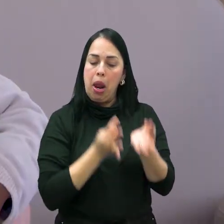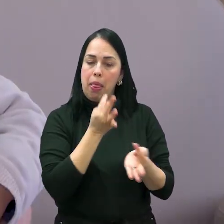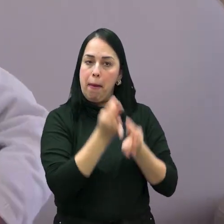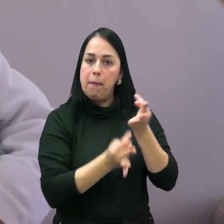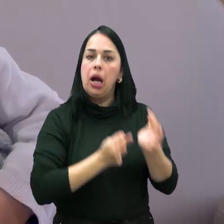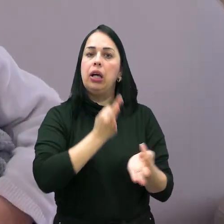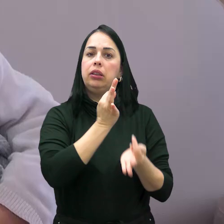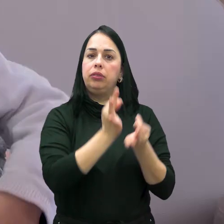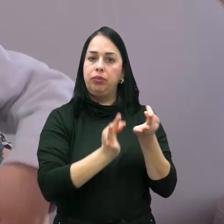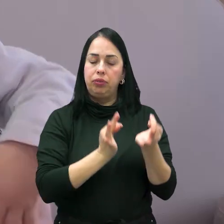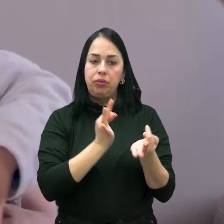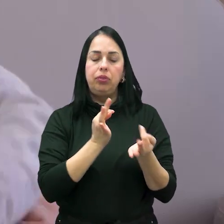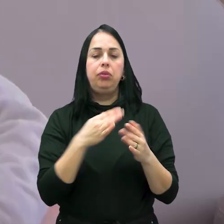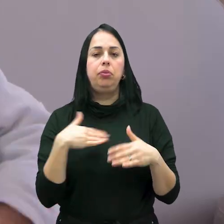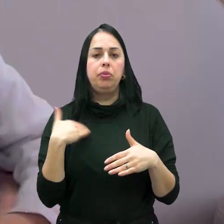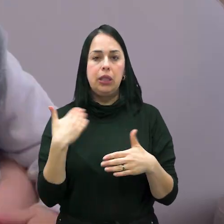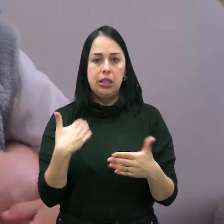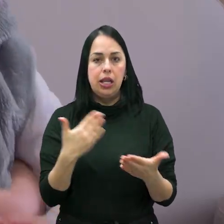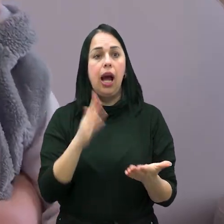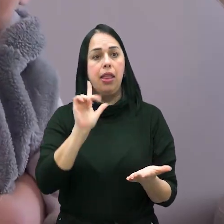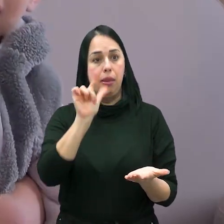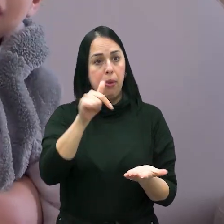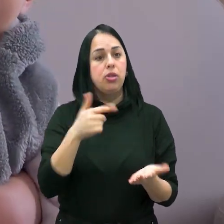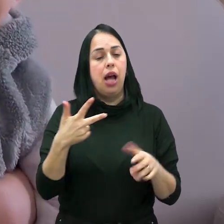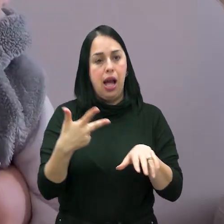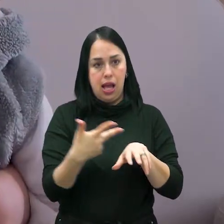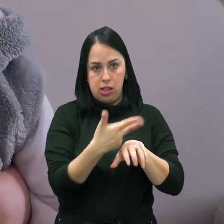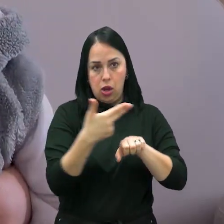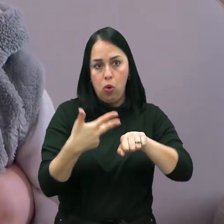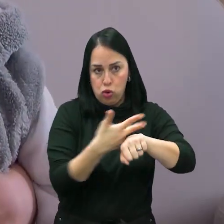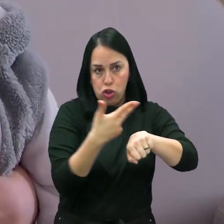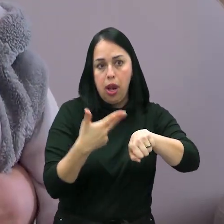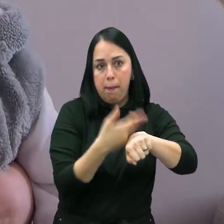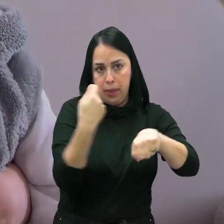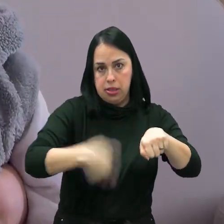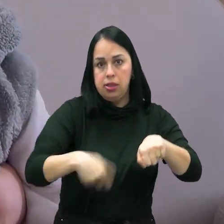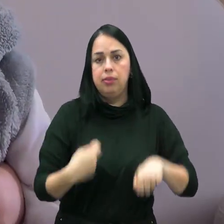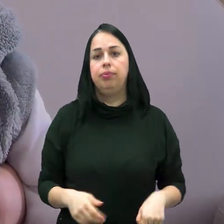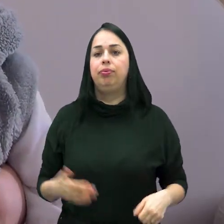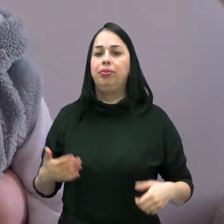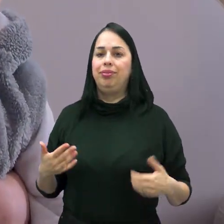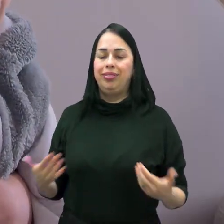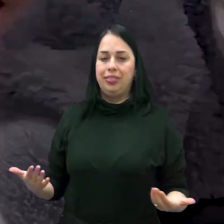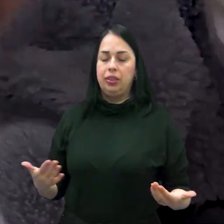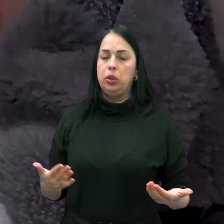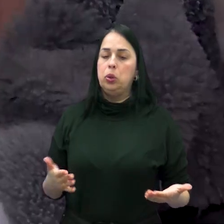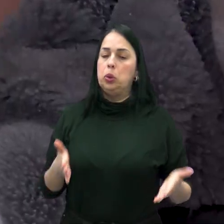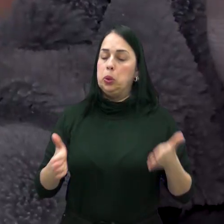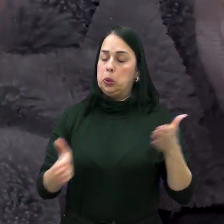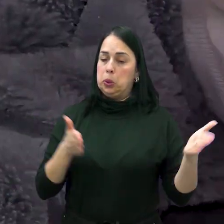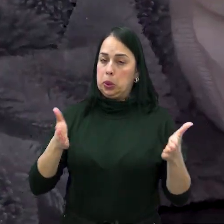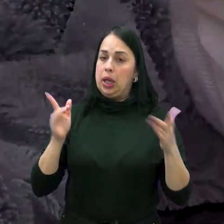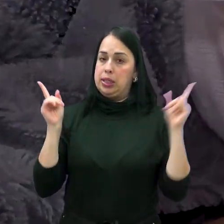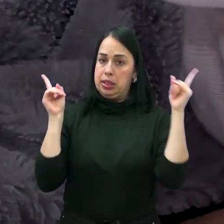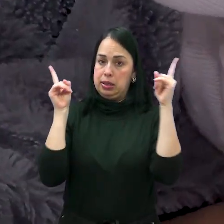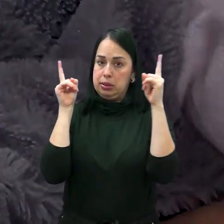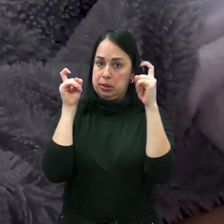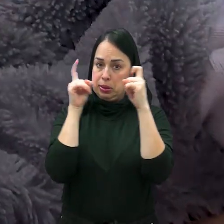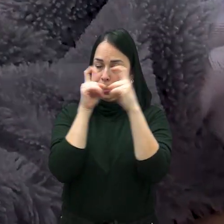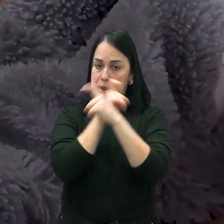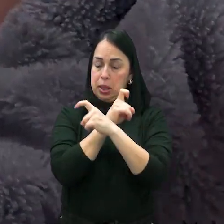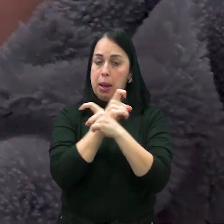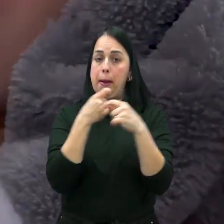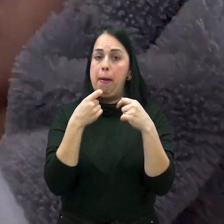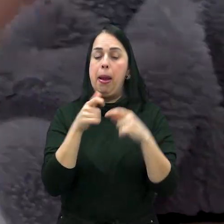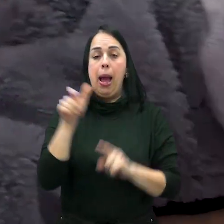fazendo tratamento, né? Até fazer a cirurgia, né? Que ele precisou fazer a cirurgia também. E essa tribulação